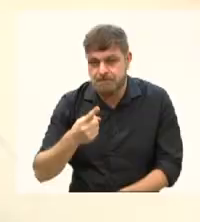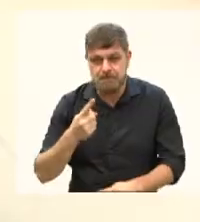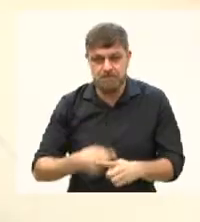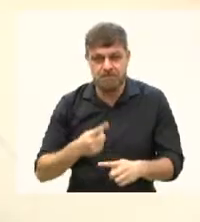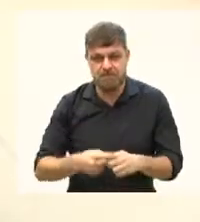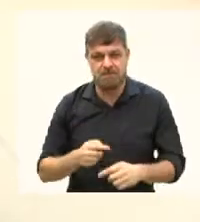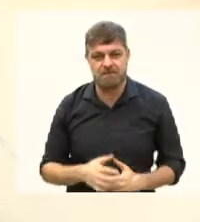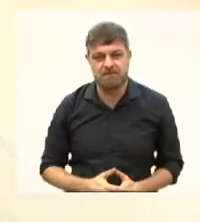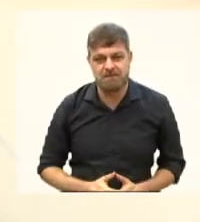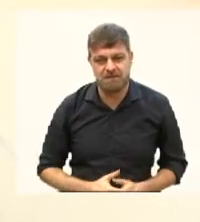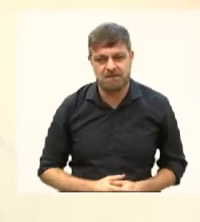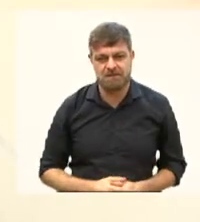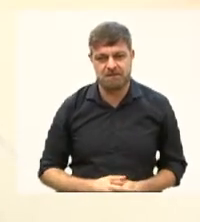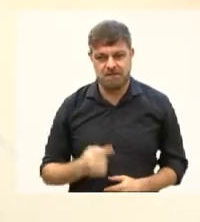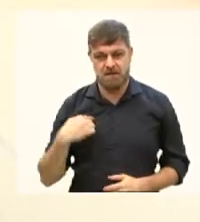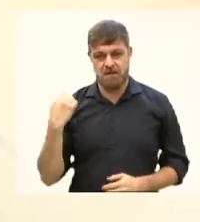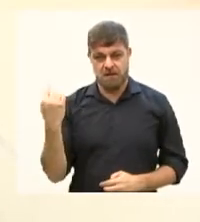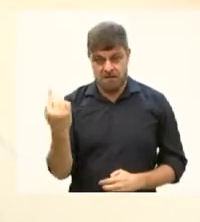Porque